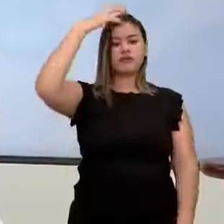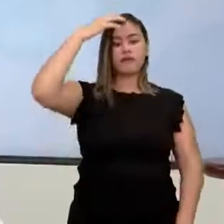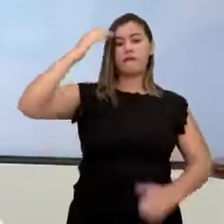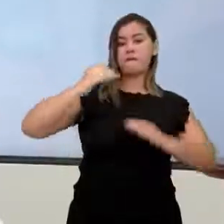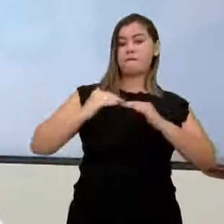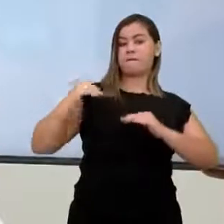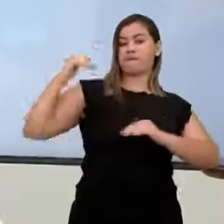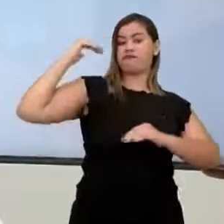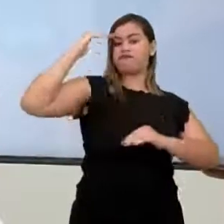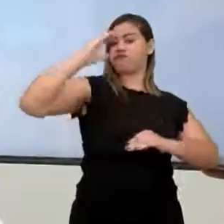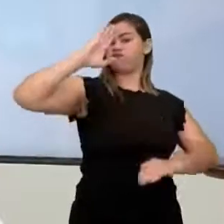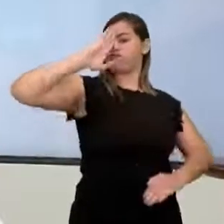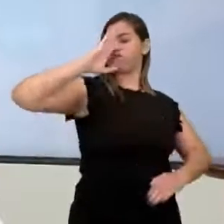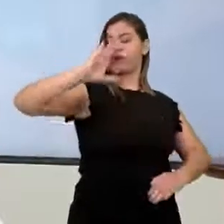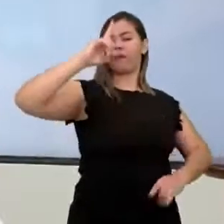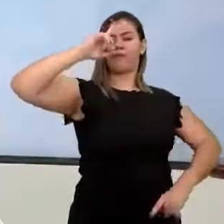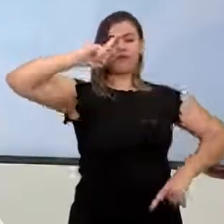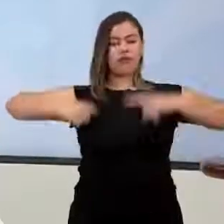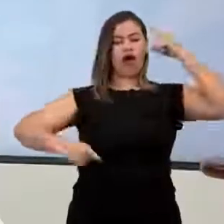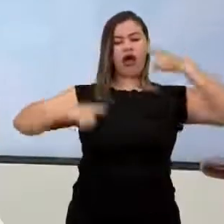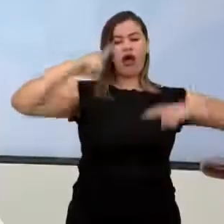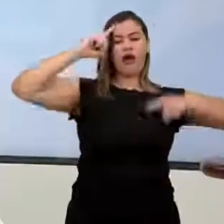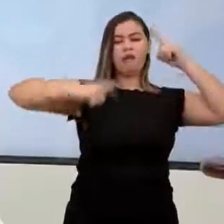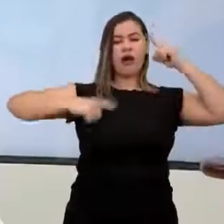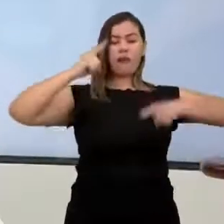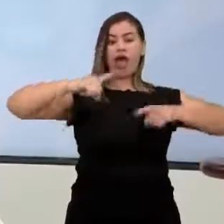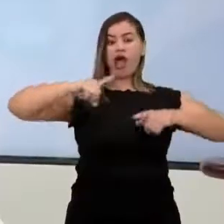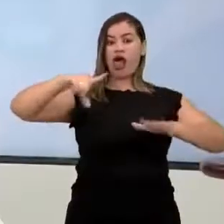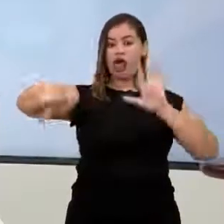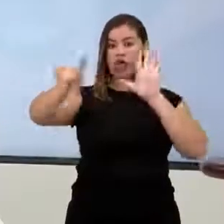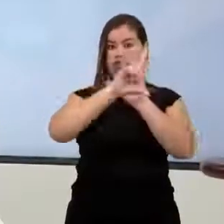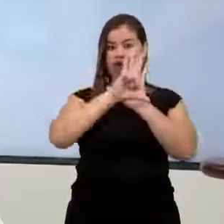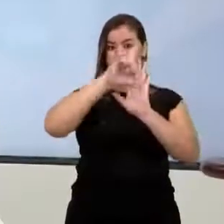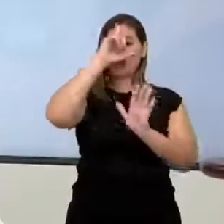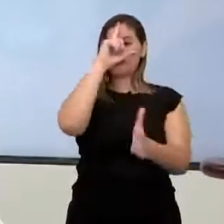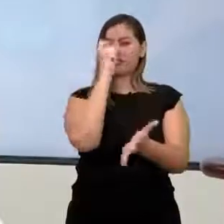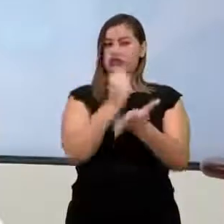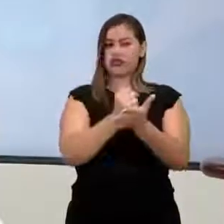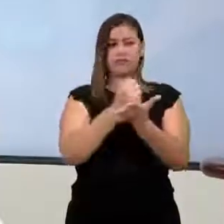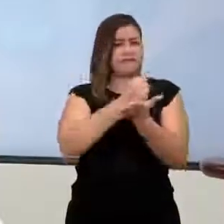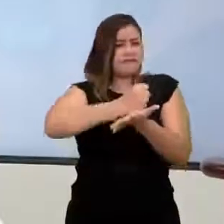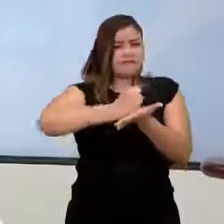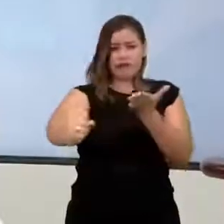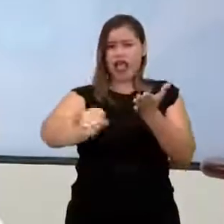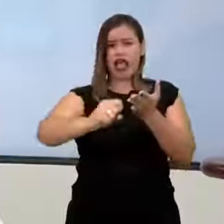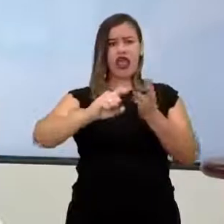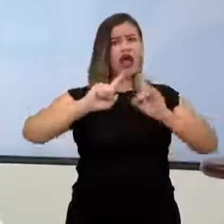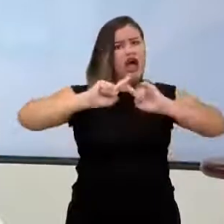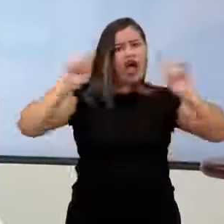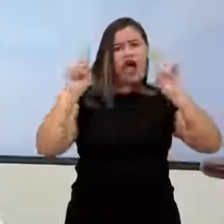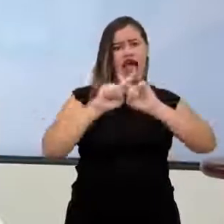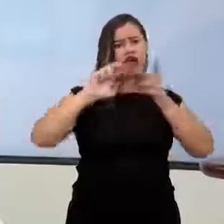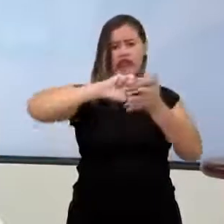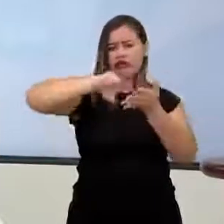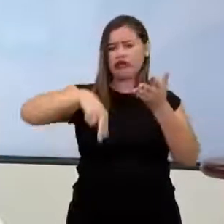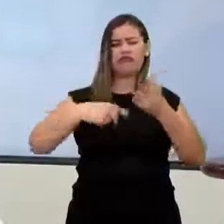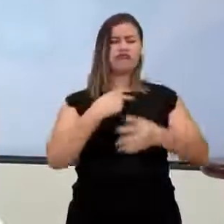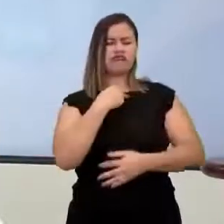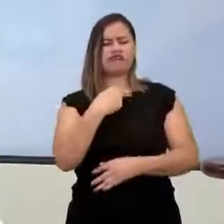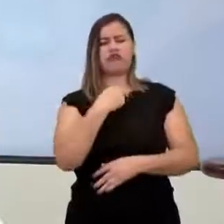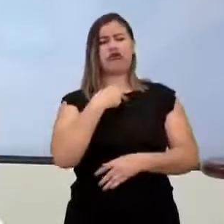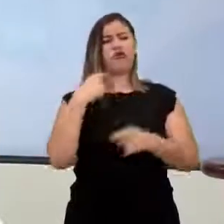absoluto. Então, quando o monarca ele decide uma lei, não vai ter questionamento, né? Porque o monarca,